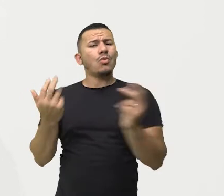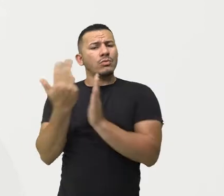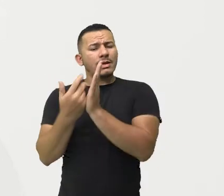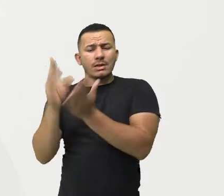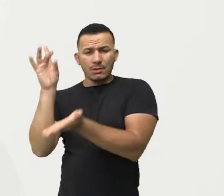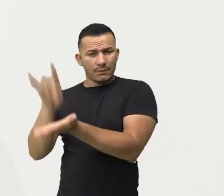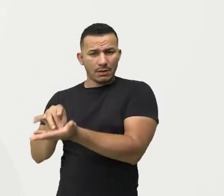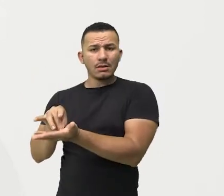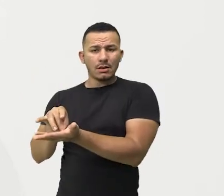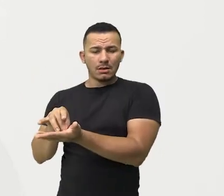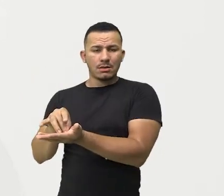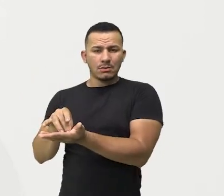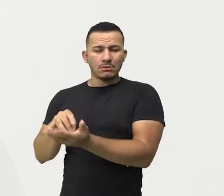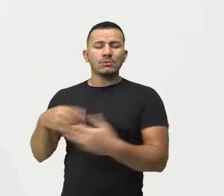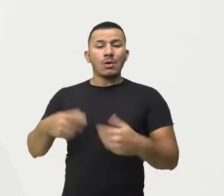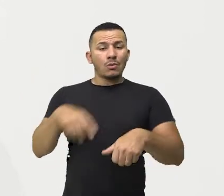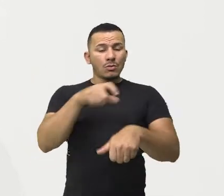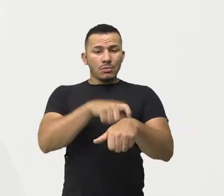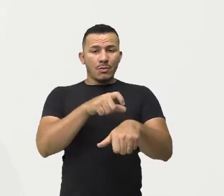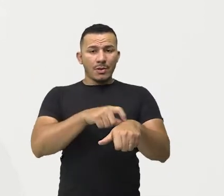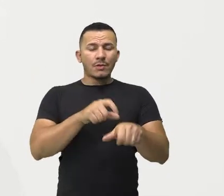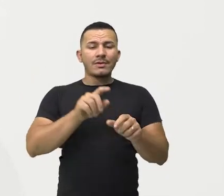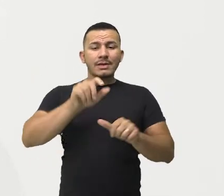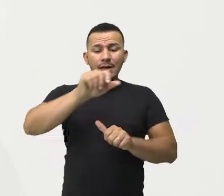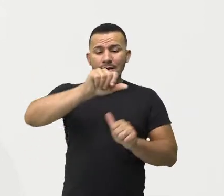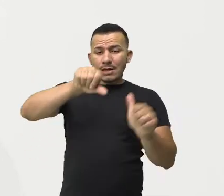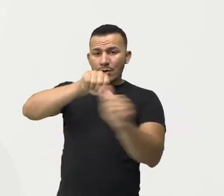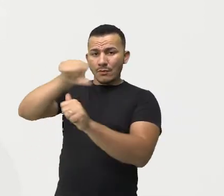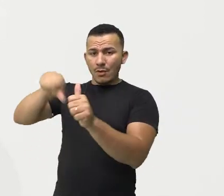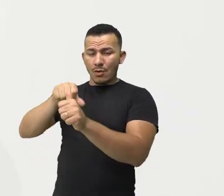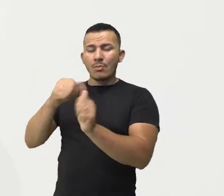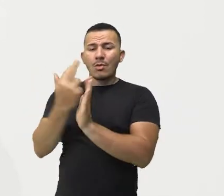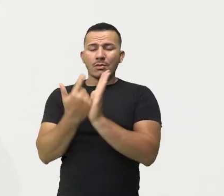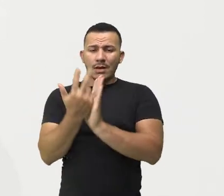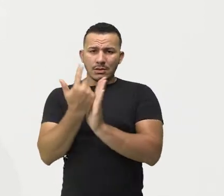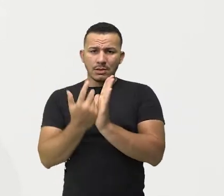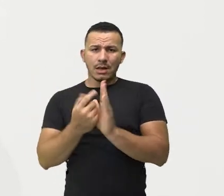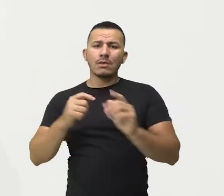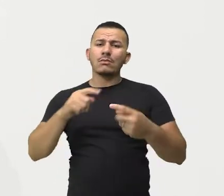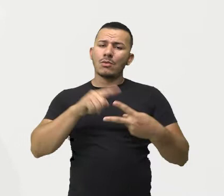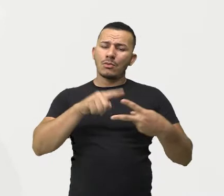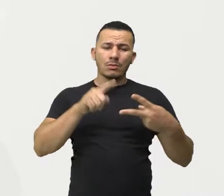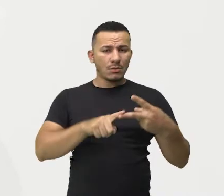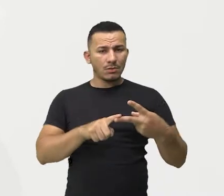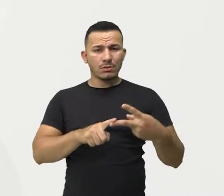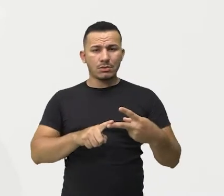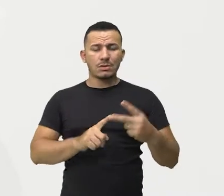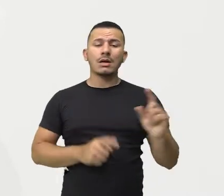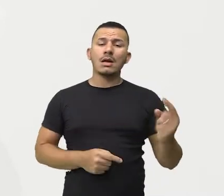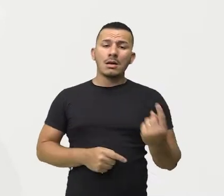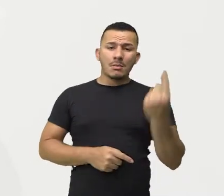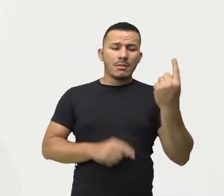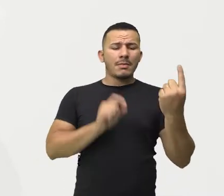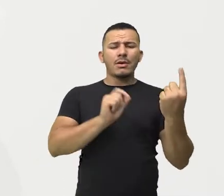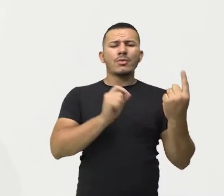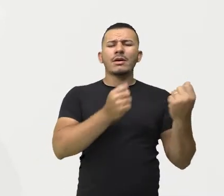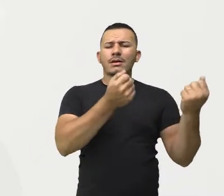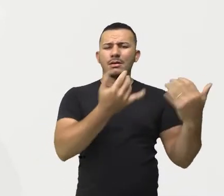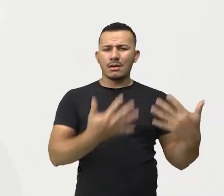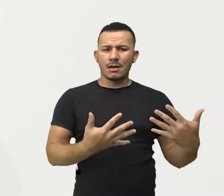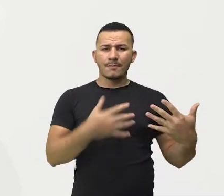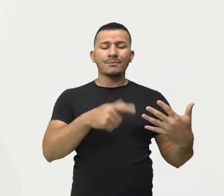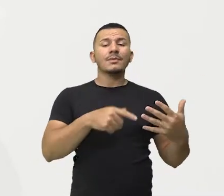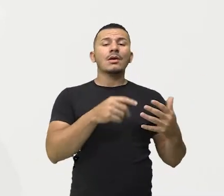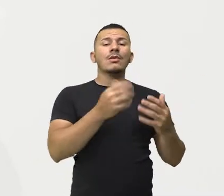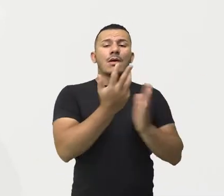olha. Então, quando você faz uma transformação geométrica, pode ocorrer duas situações. Qual a primeira situação, professor?